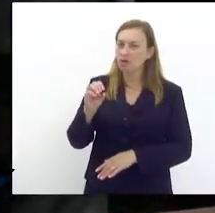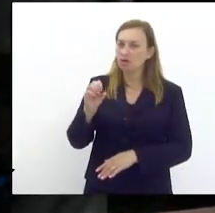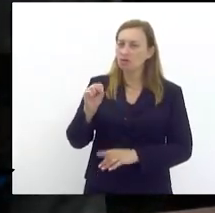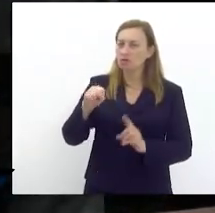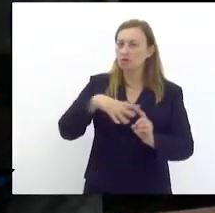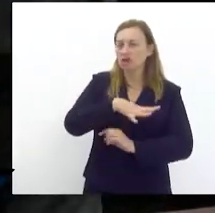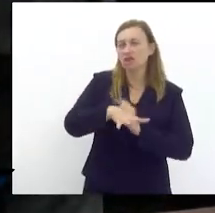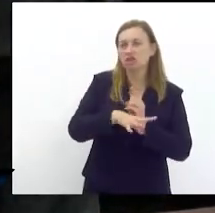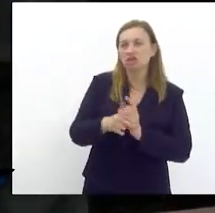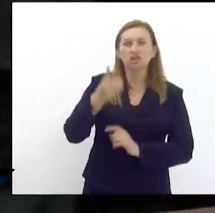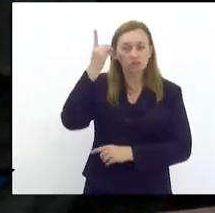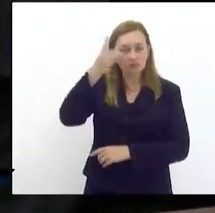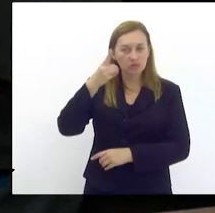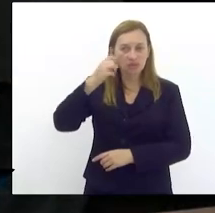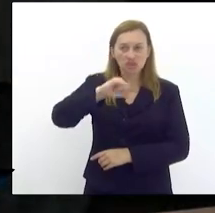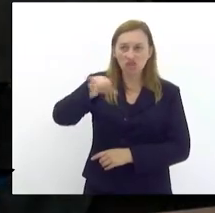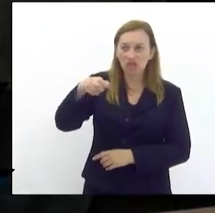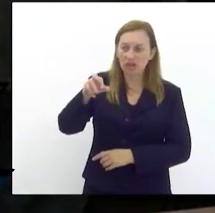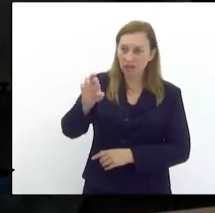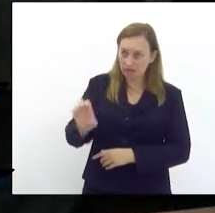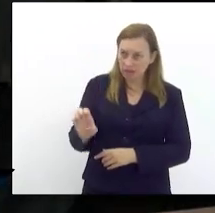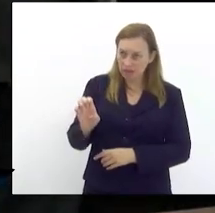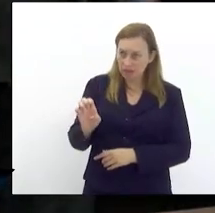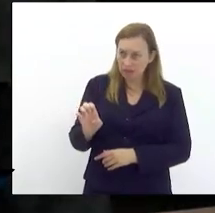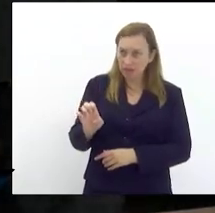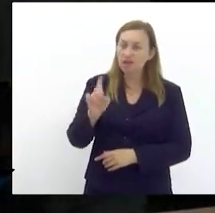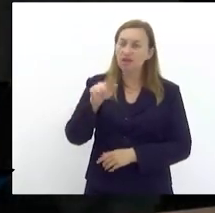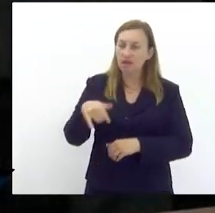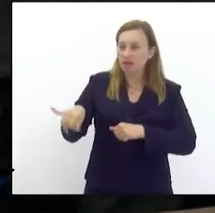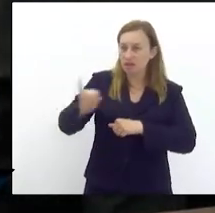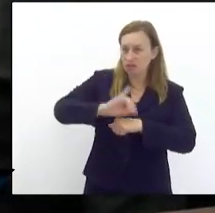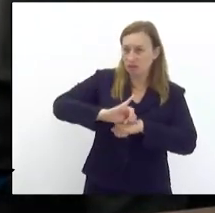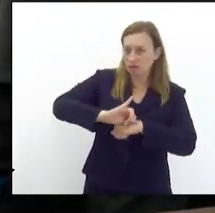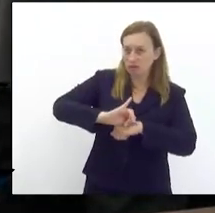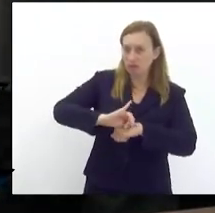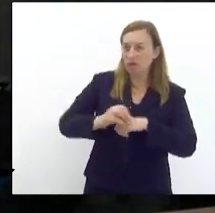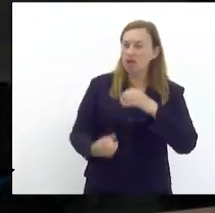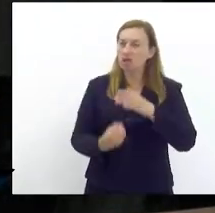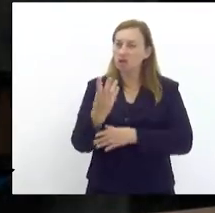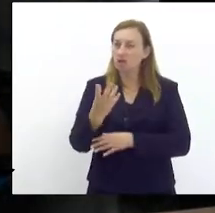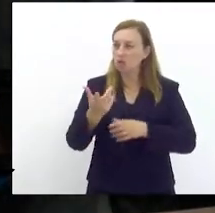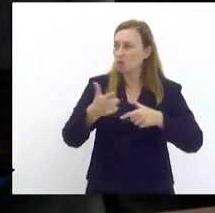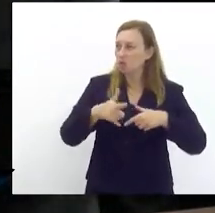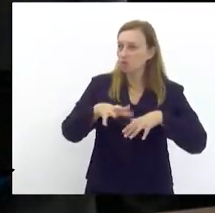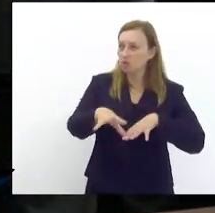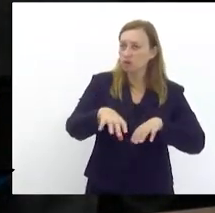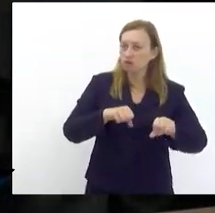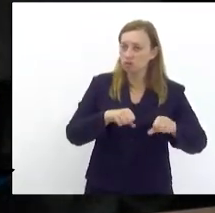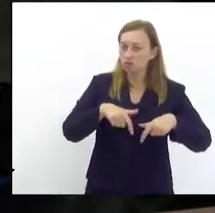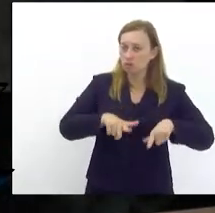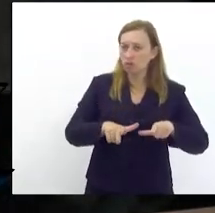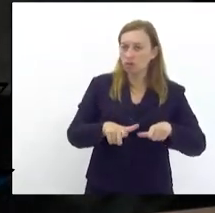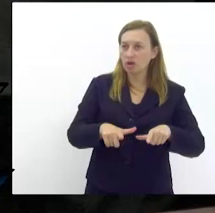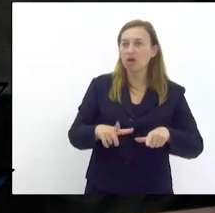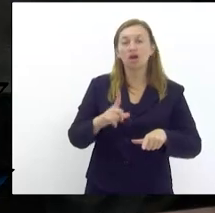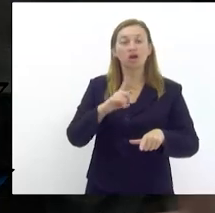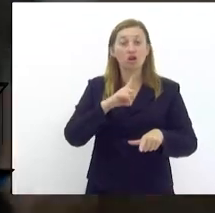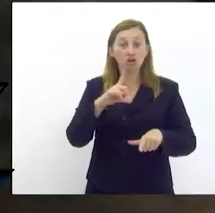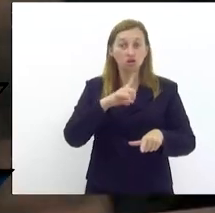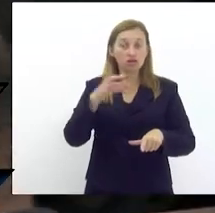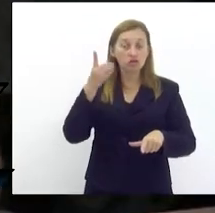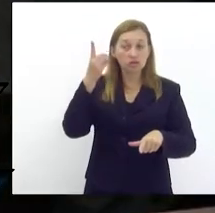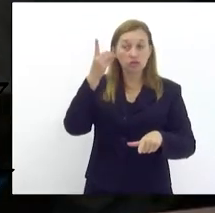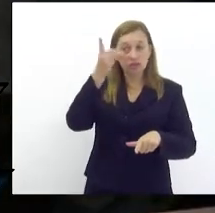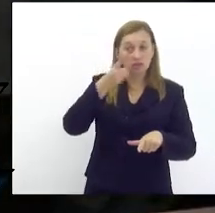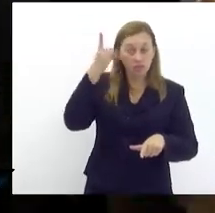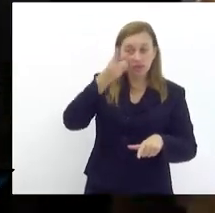Deputado Jari Oliveira que é de Volta Redonda criou o diploma Dom Waldir Calheiros eu tive Deputado Jari a